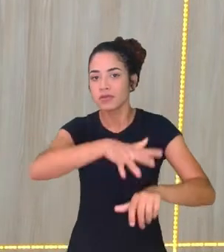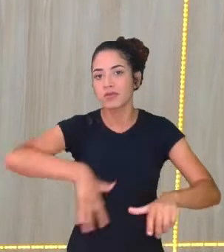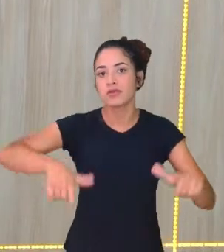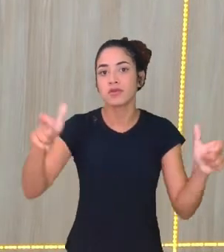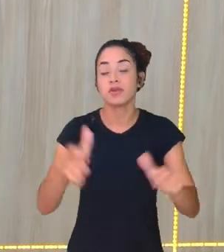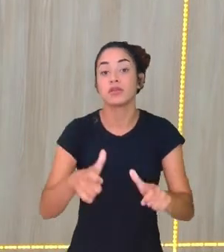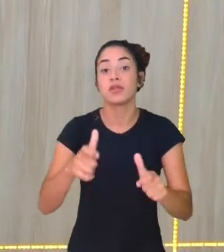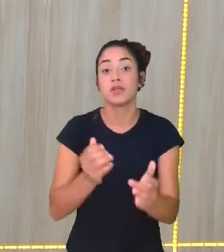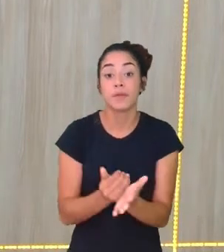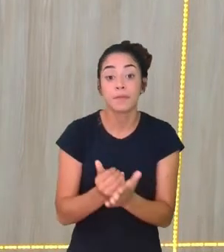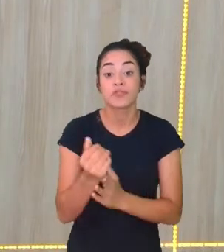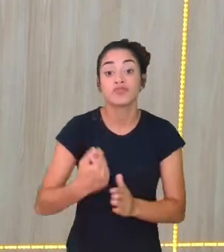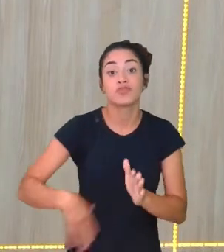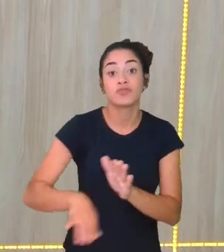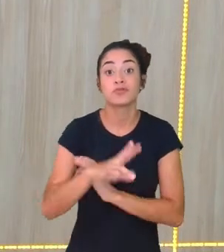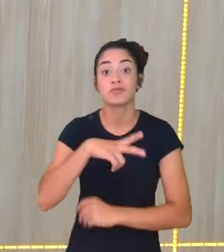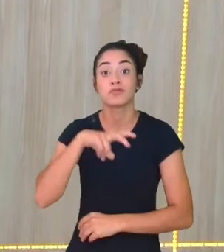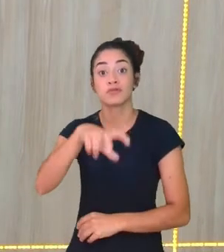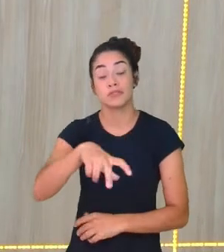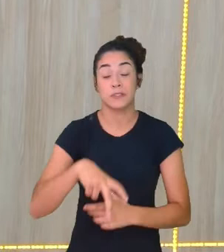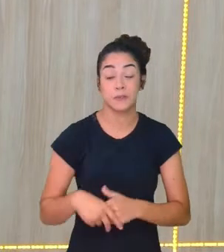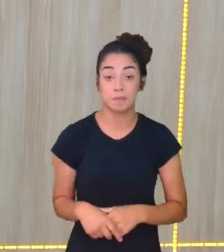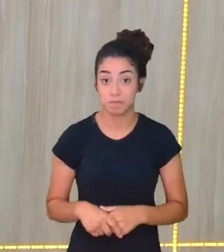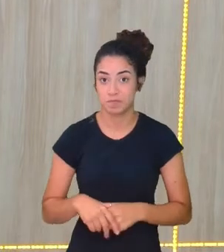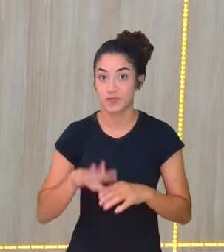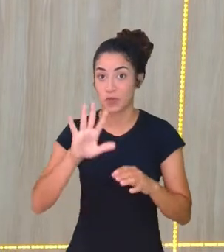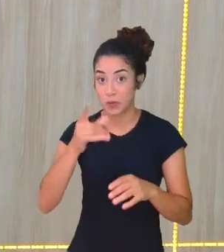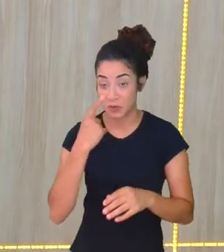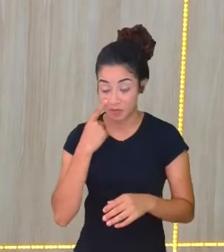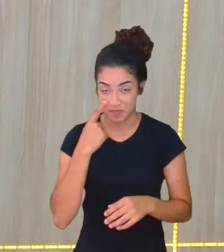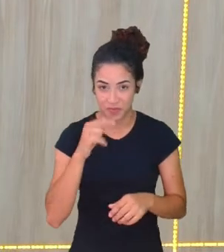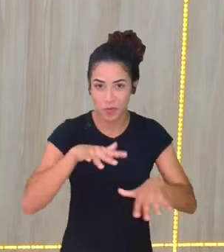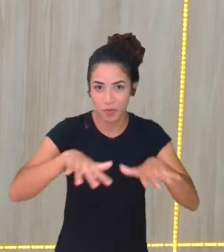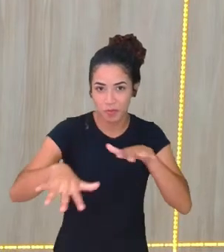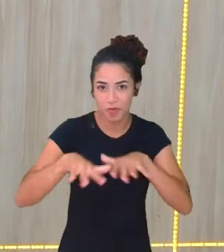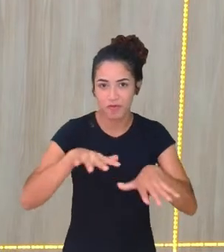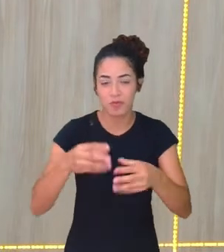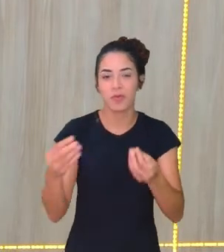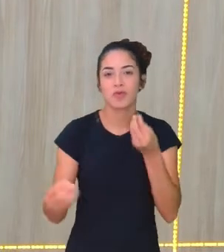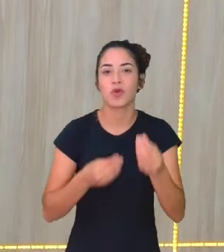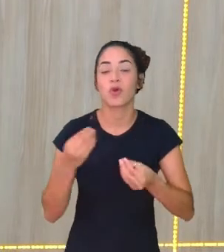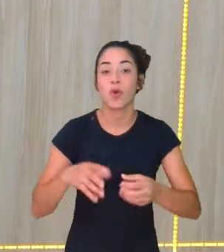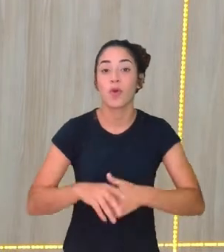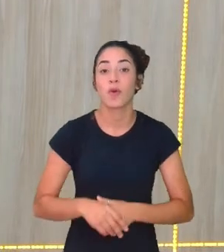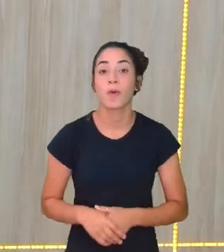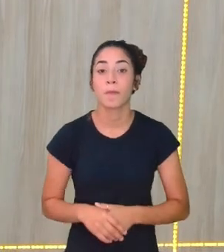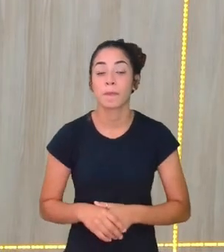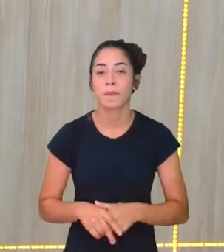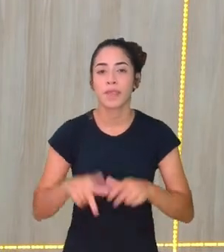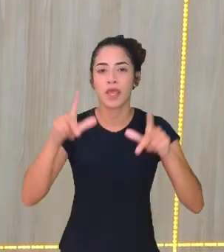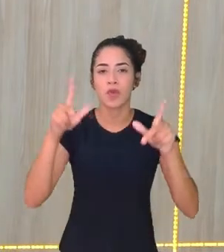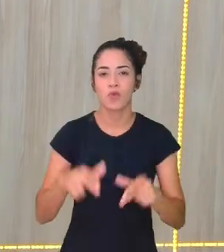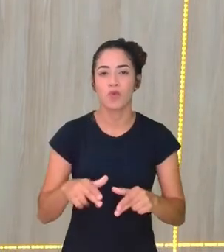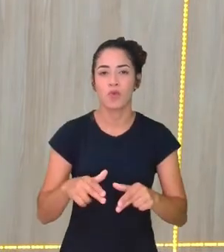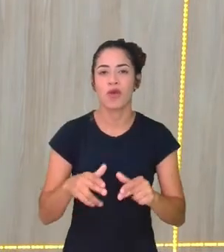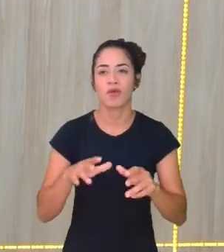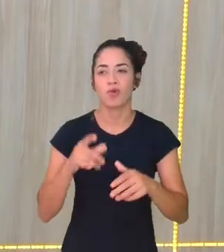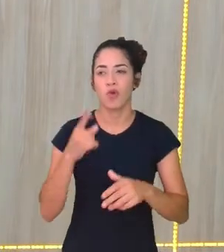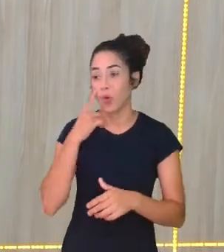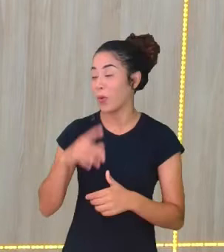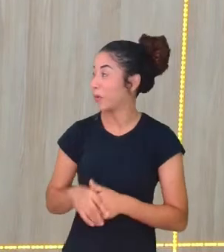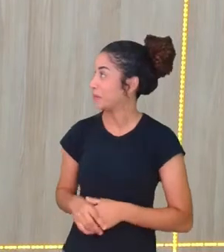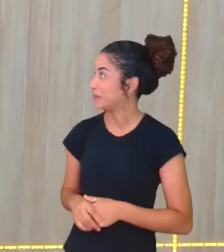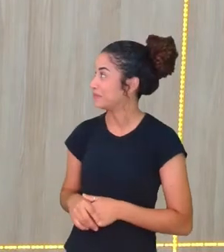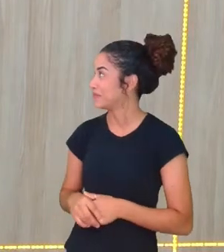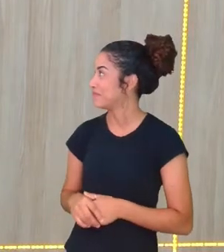a partir da chegada dos portugueses e ó o movimento foi o seguinte foi aquele né é como se fosse um funk né chão